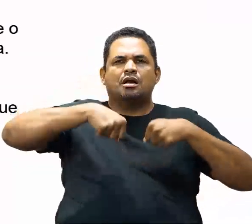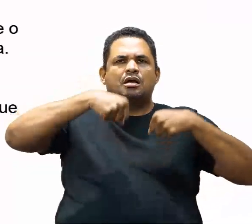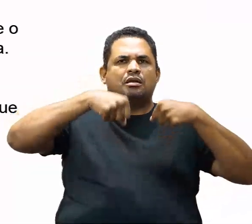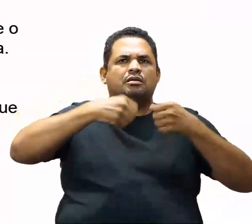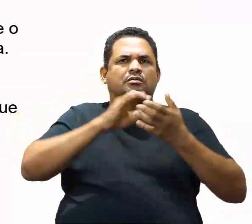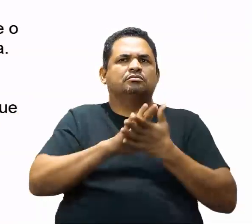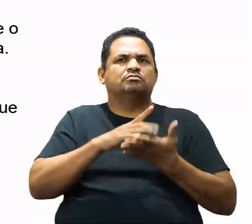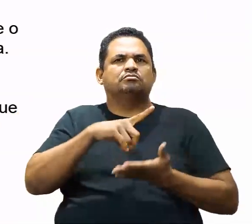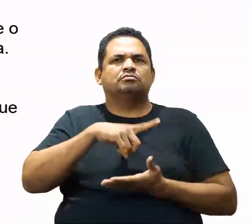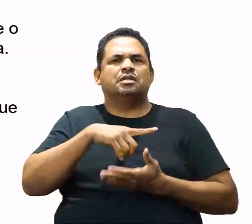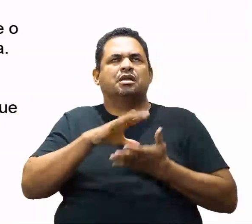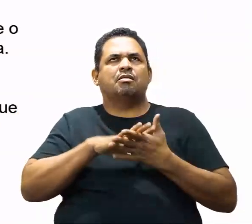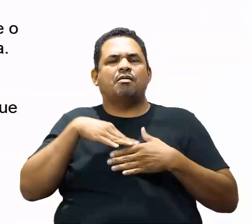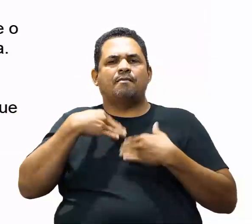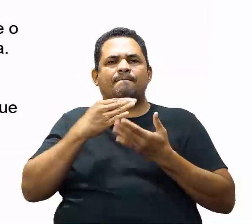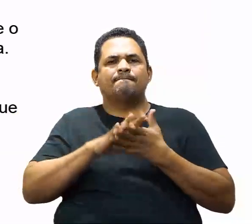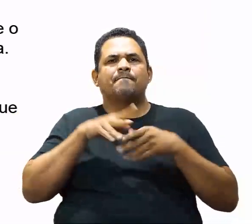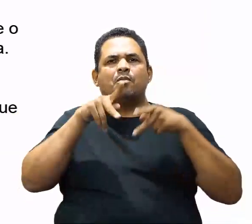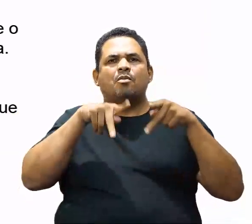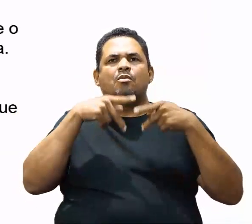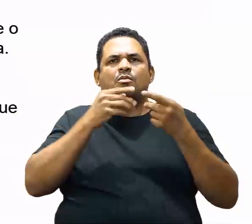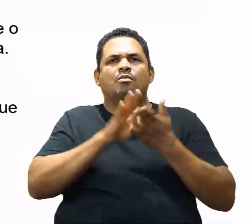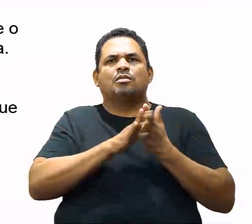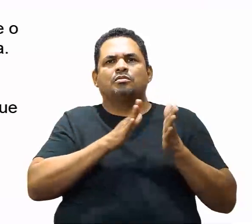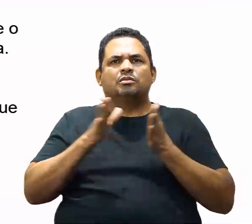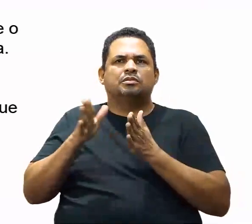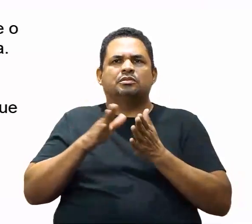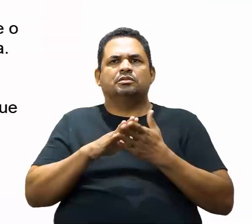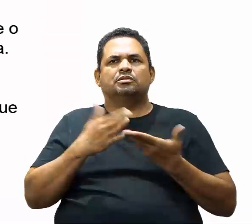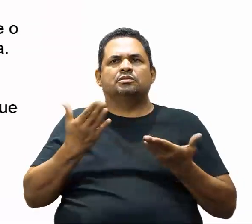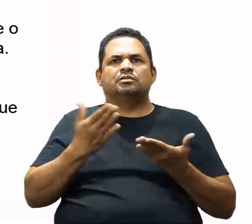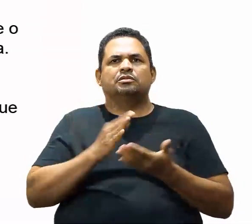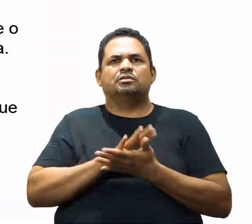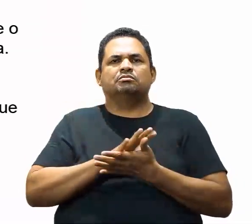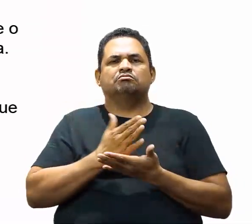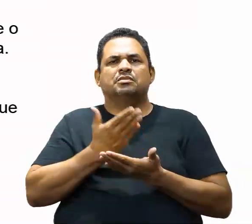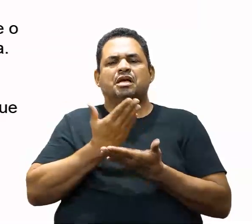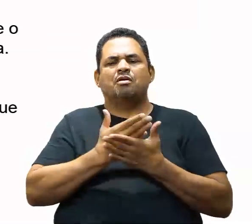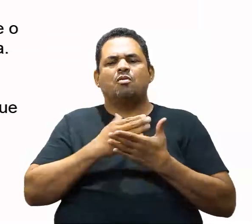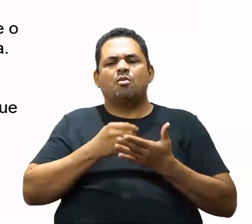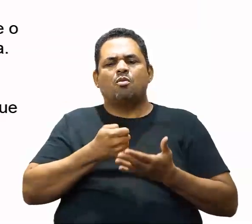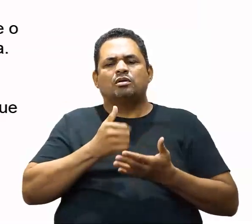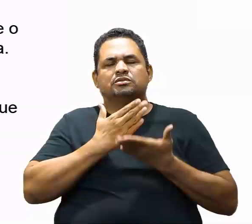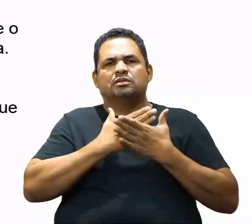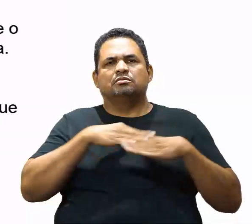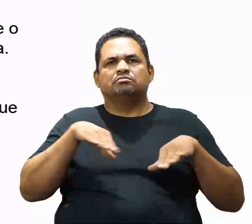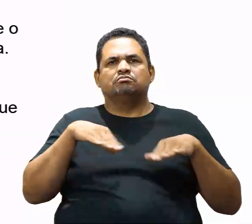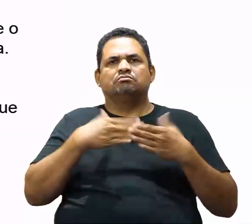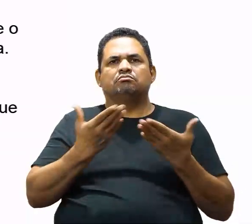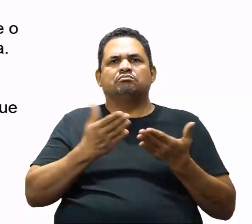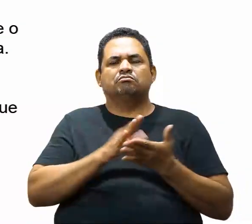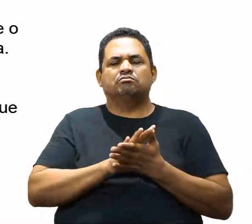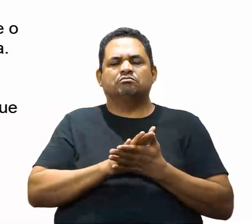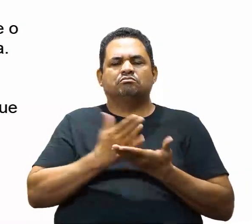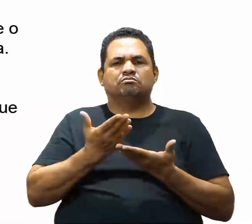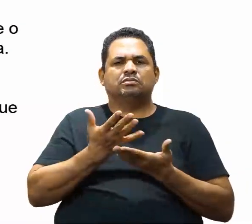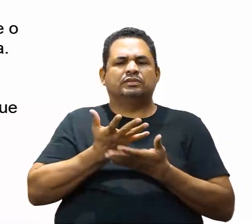e na altura já se encontravam em declínio. Então, ele vai sempre ali parodiar aquelas coisas